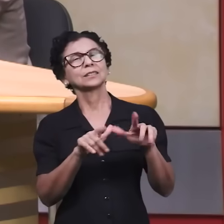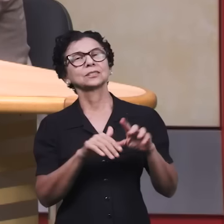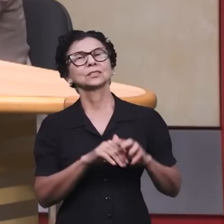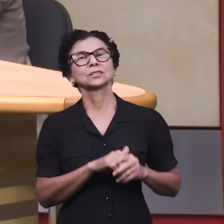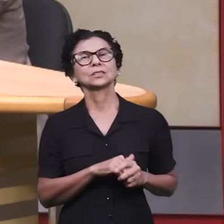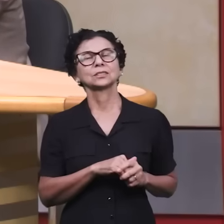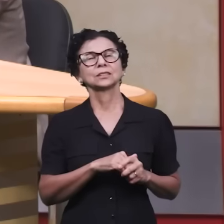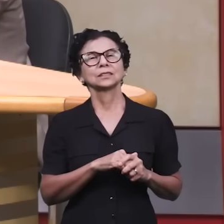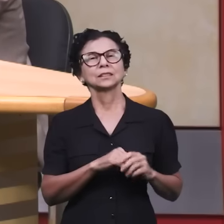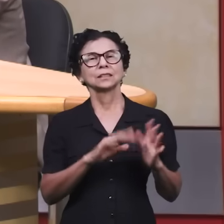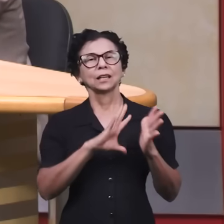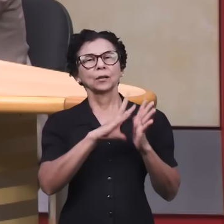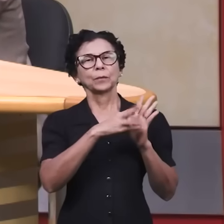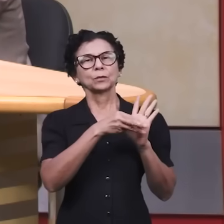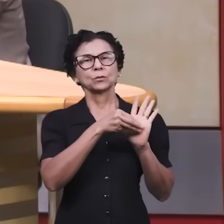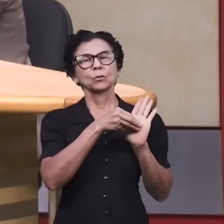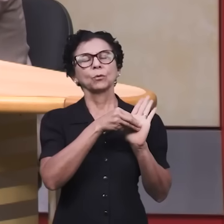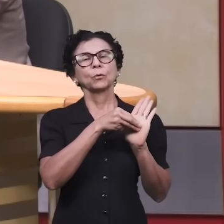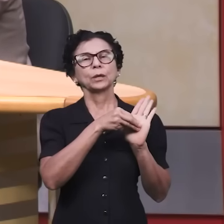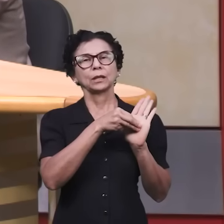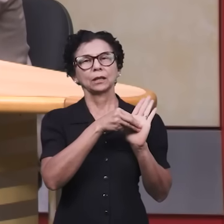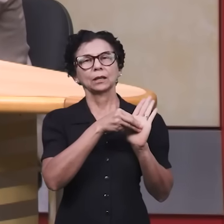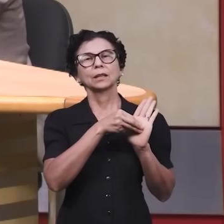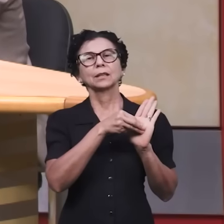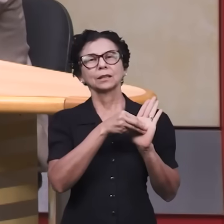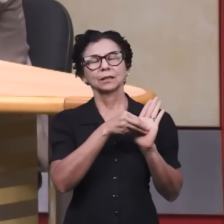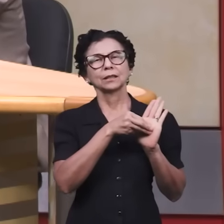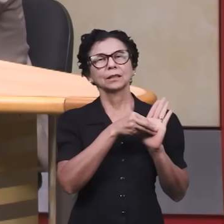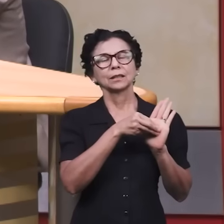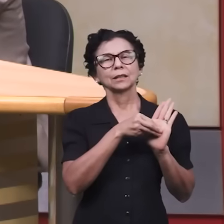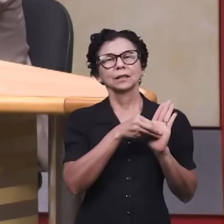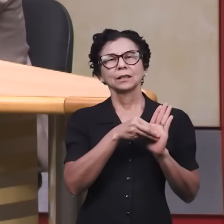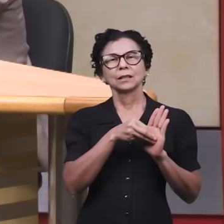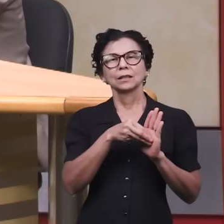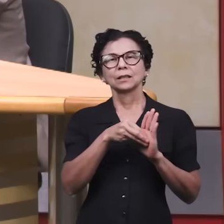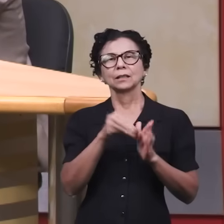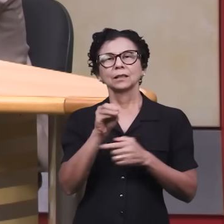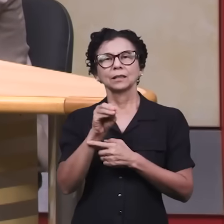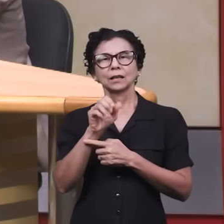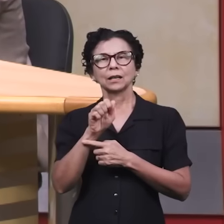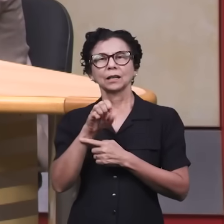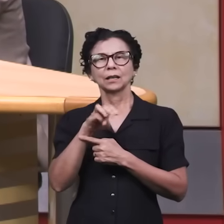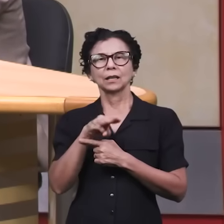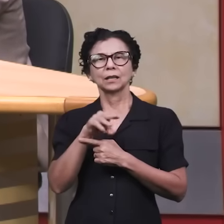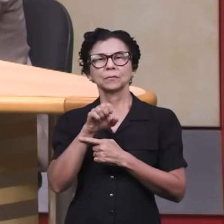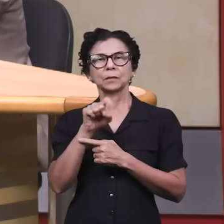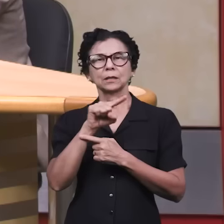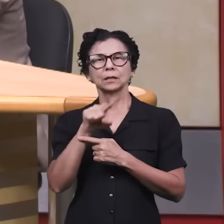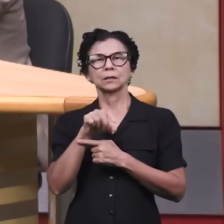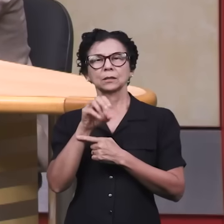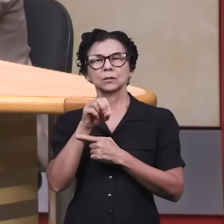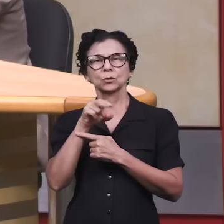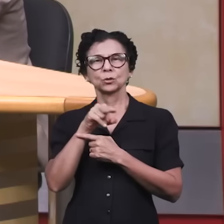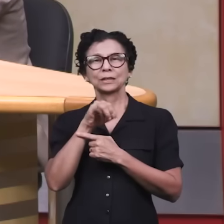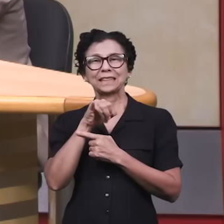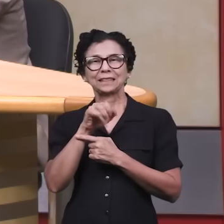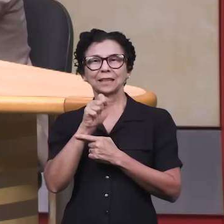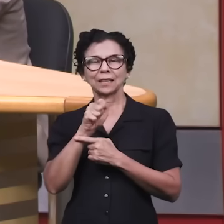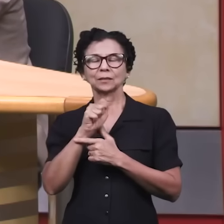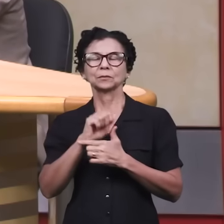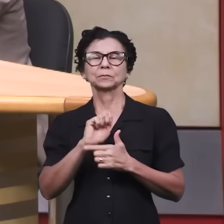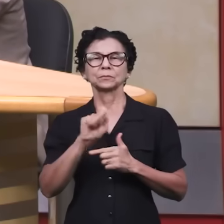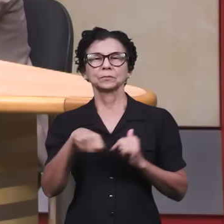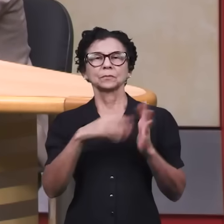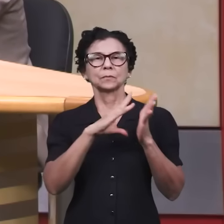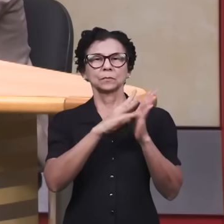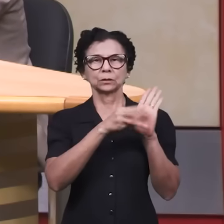aí da Amazônia, né? Está indo agora, domingo agora começa uma, né? Tem um evento que vai começar agora em